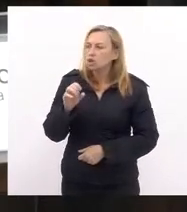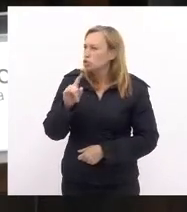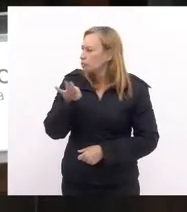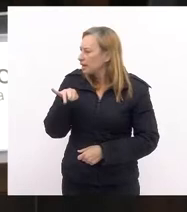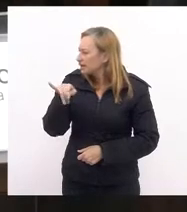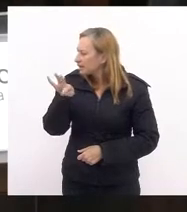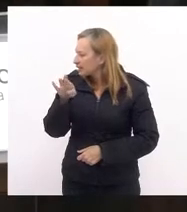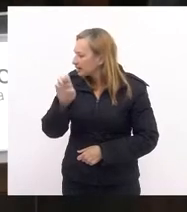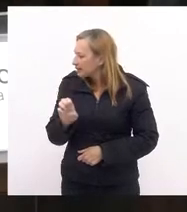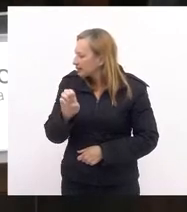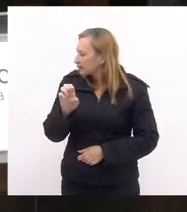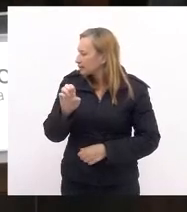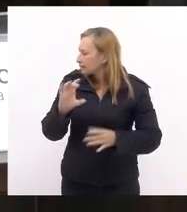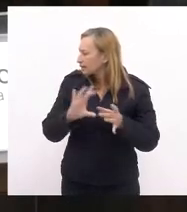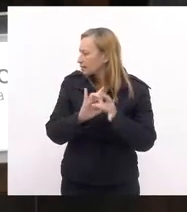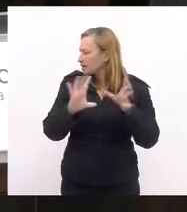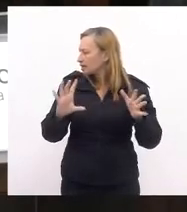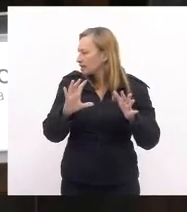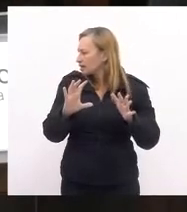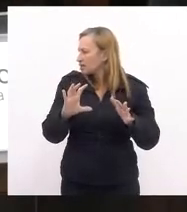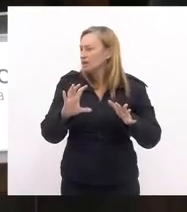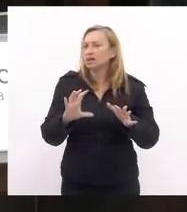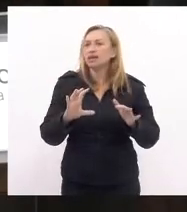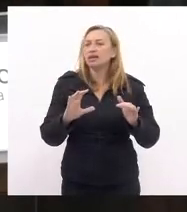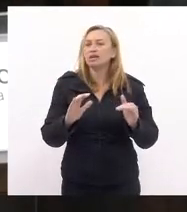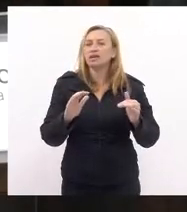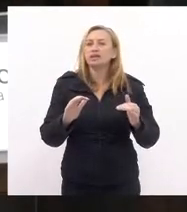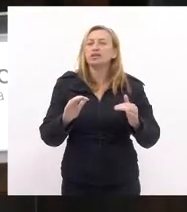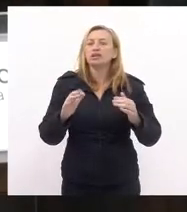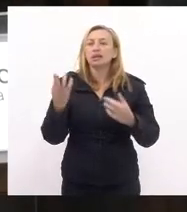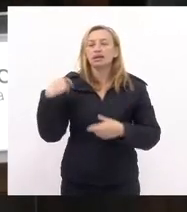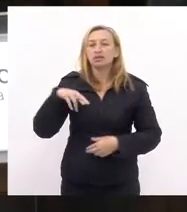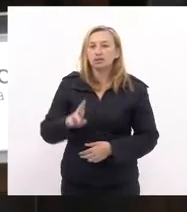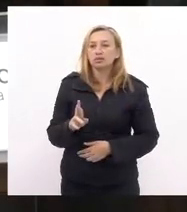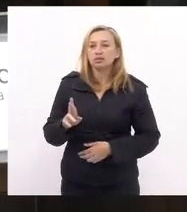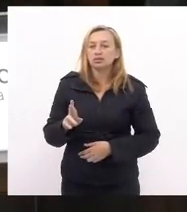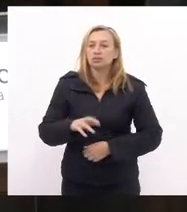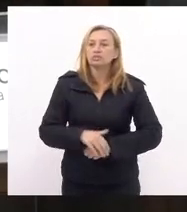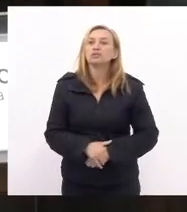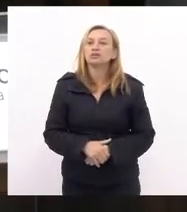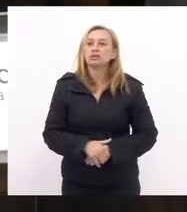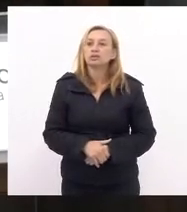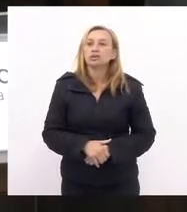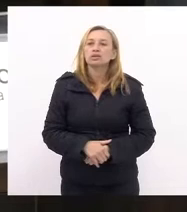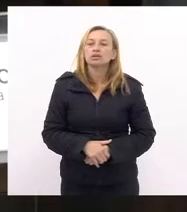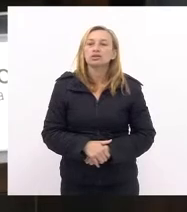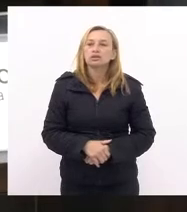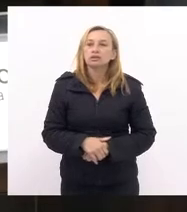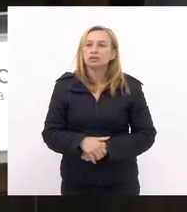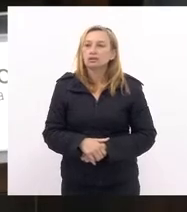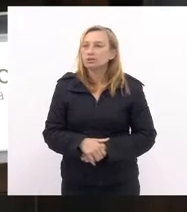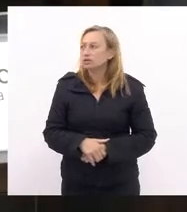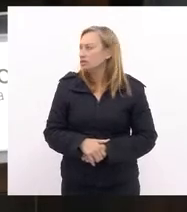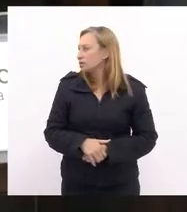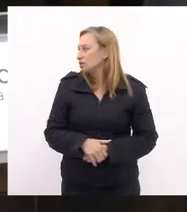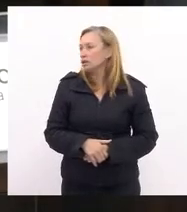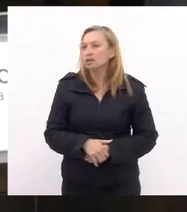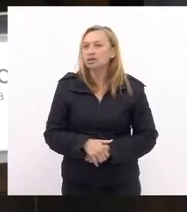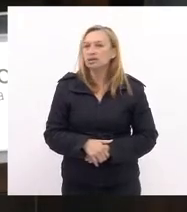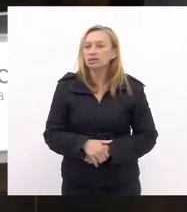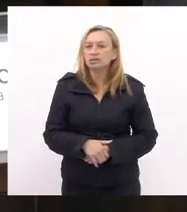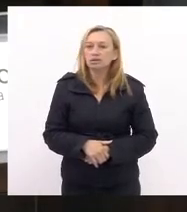promoção da liberdade religiosa, um órgão do governo do Estado que tem por função acolher as vítimas de